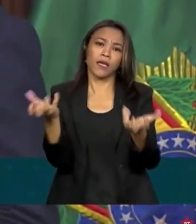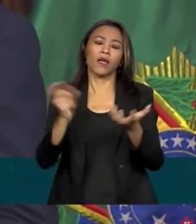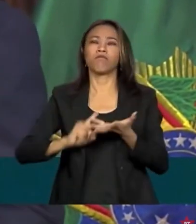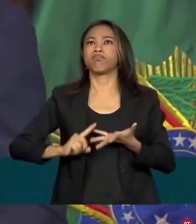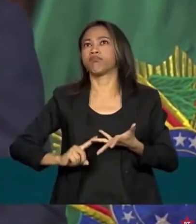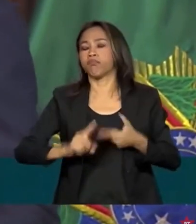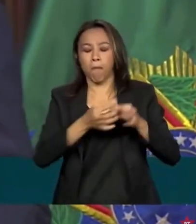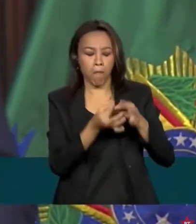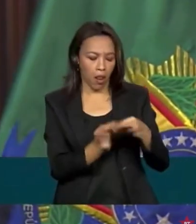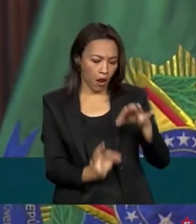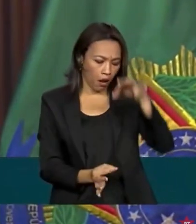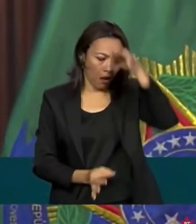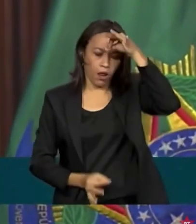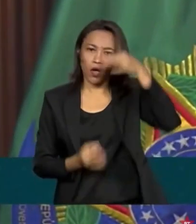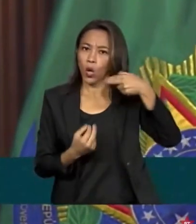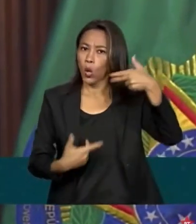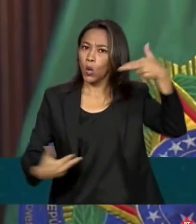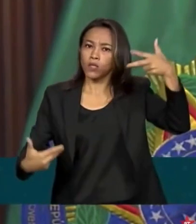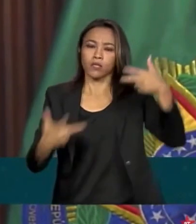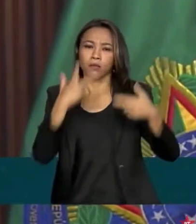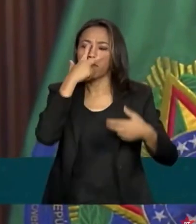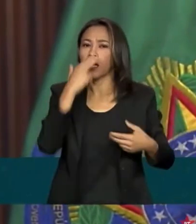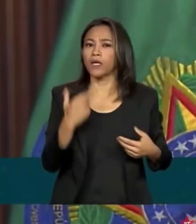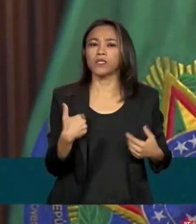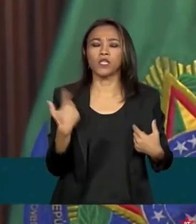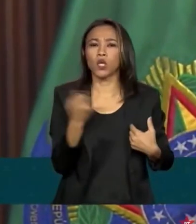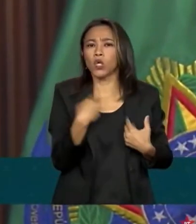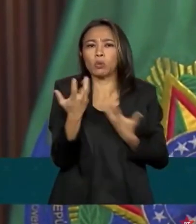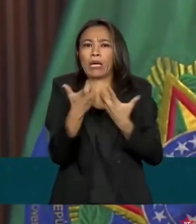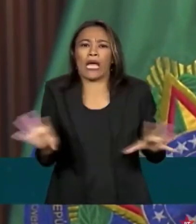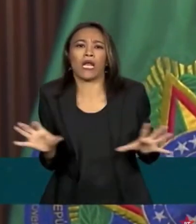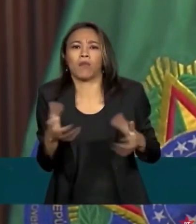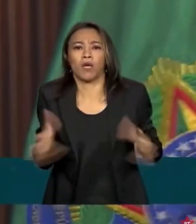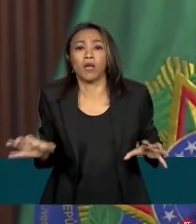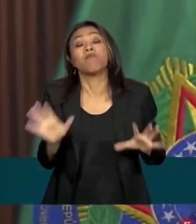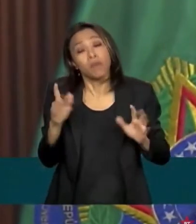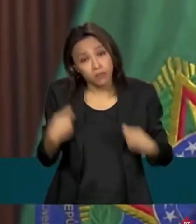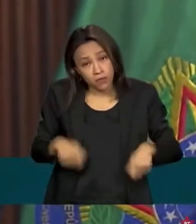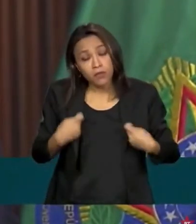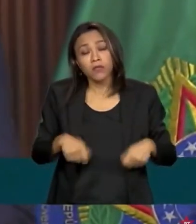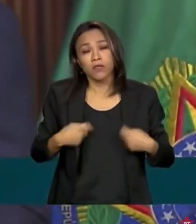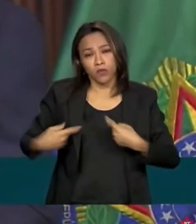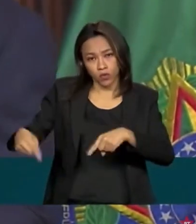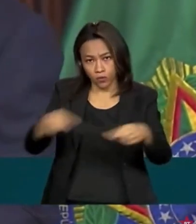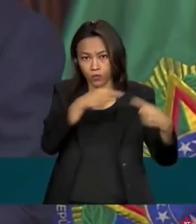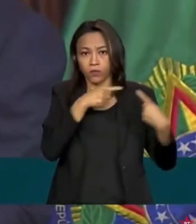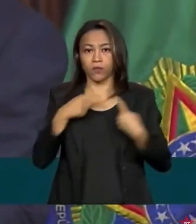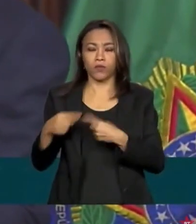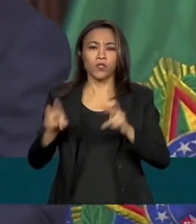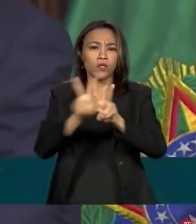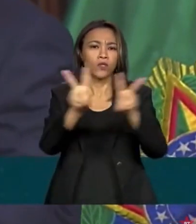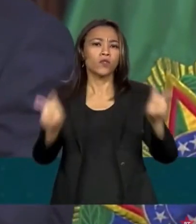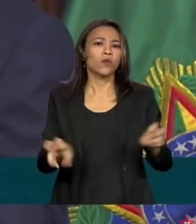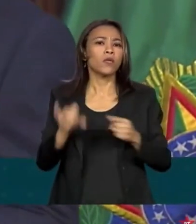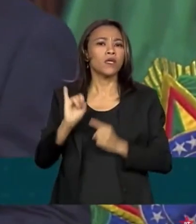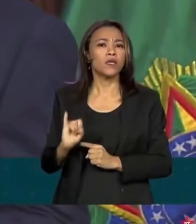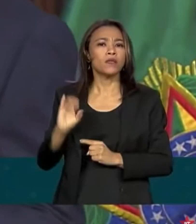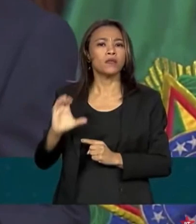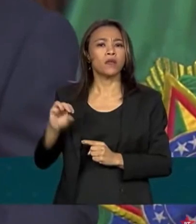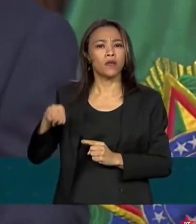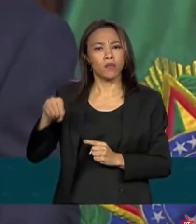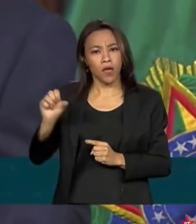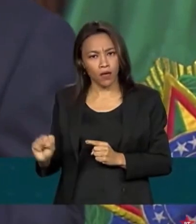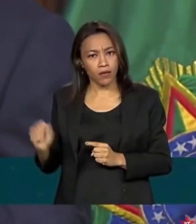de coisas que muitas vezes parece que nós não queremos discutir, mas nós temos que discutir. A questão do ICMS é uma